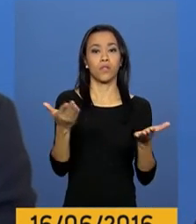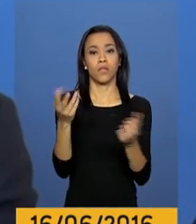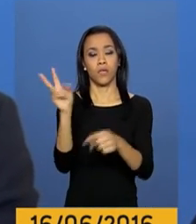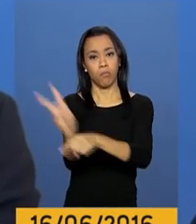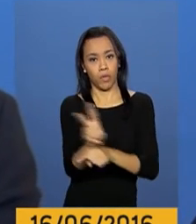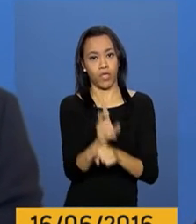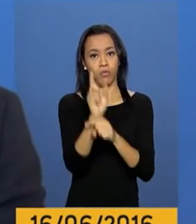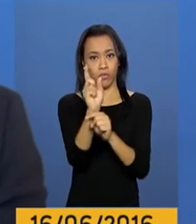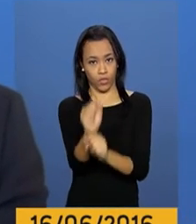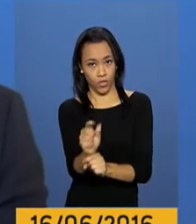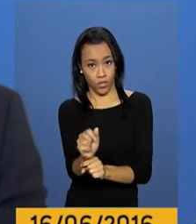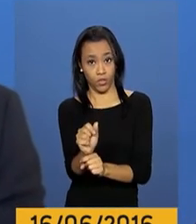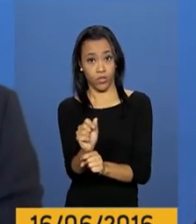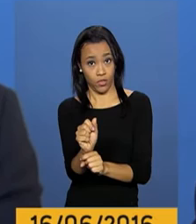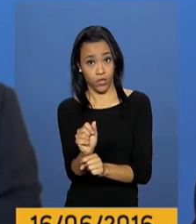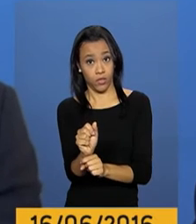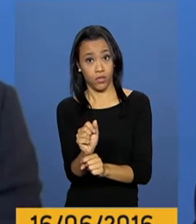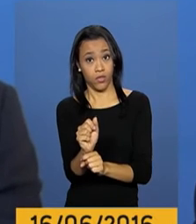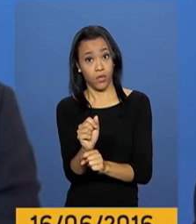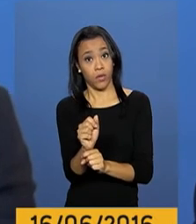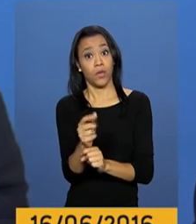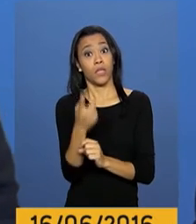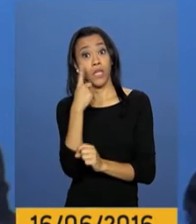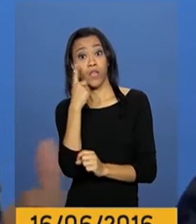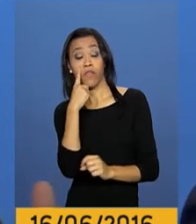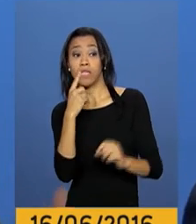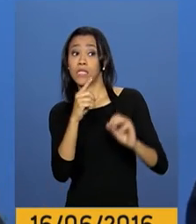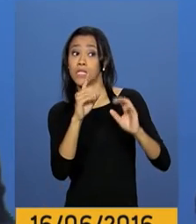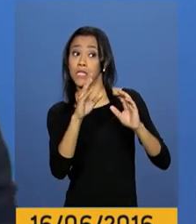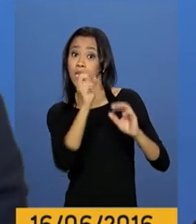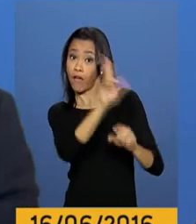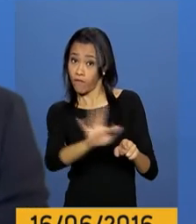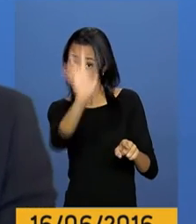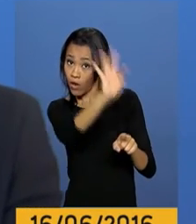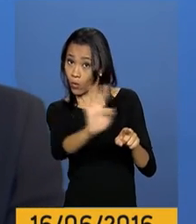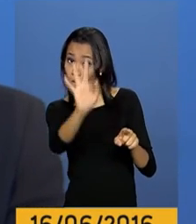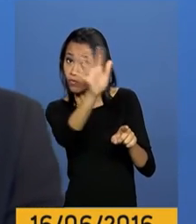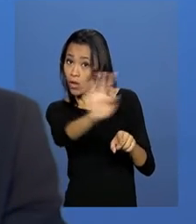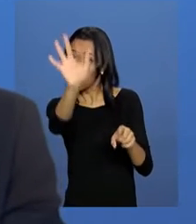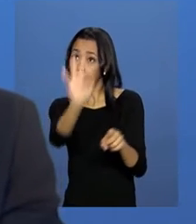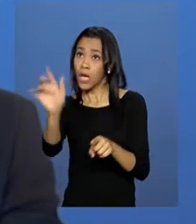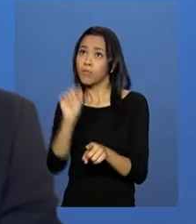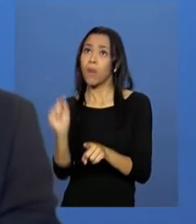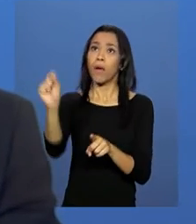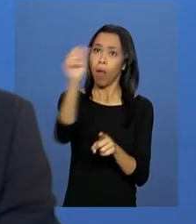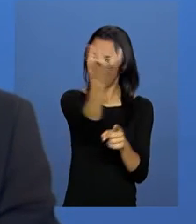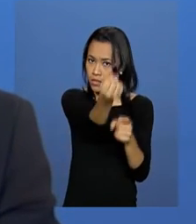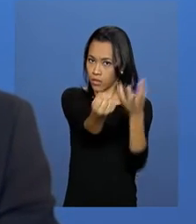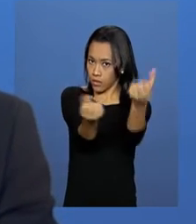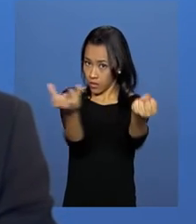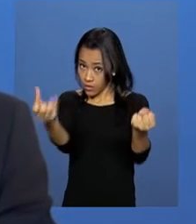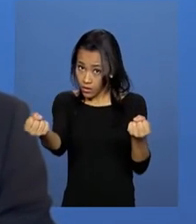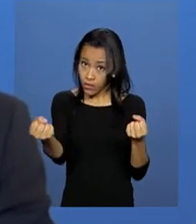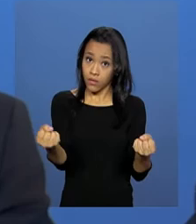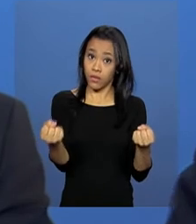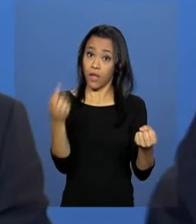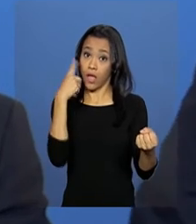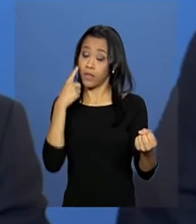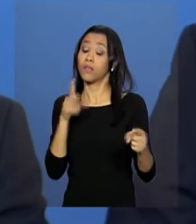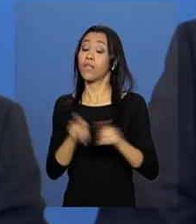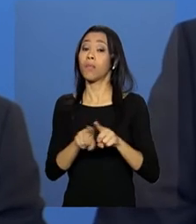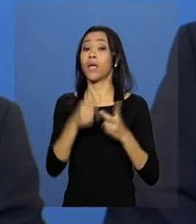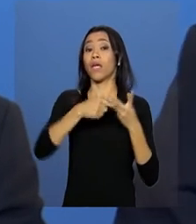da disponibilidade das próprias instituições de ensino e também do eventual